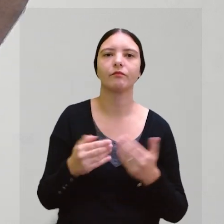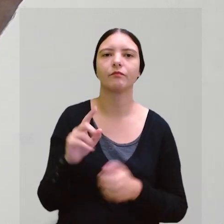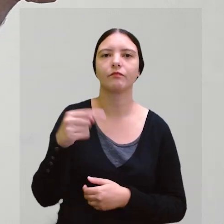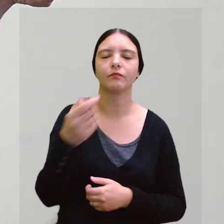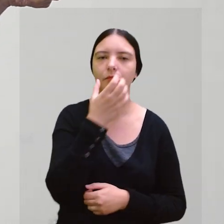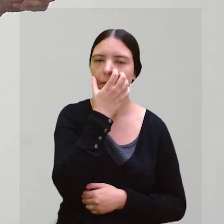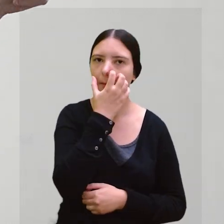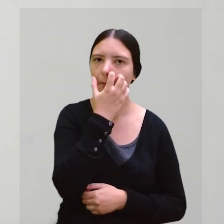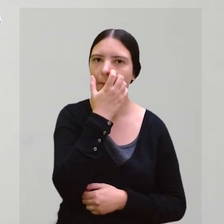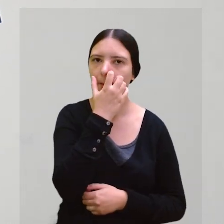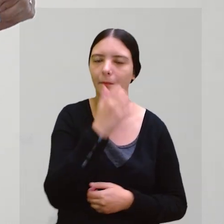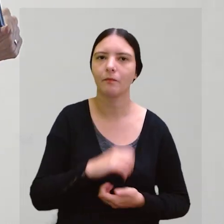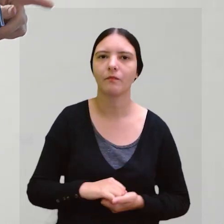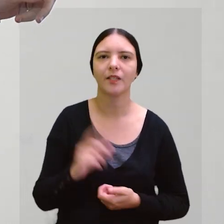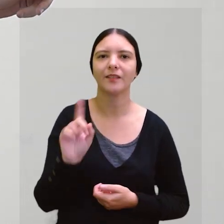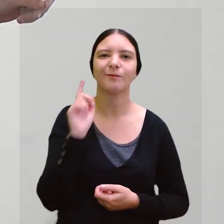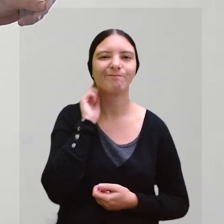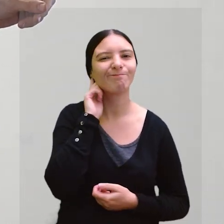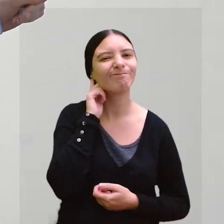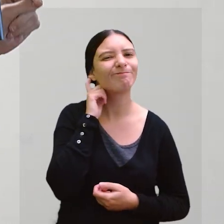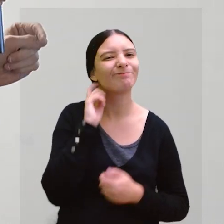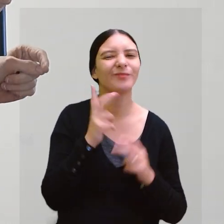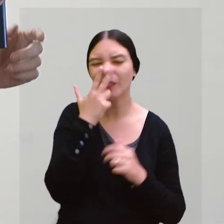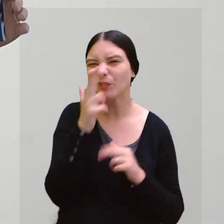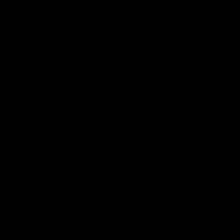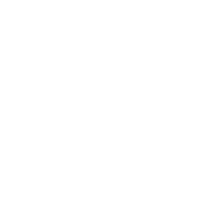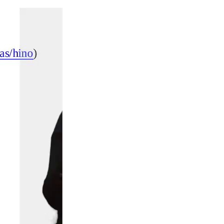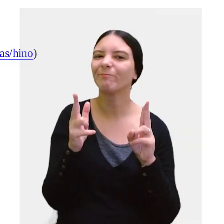acho que vai aparecer o outro lado. Ah, não, acho que cortou um lado.